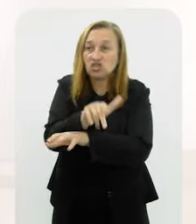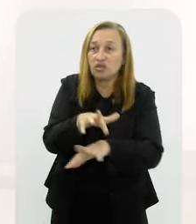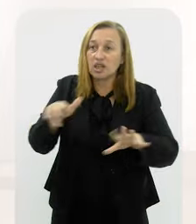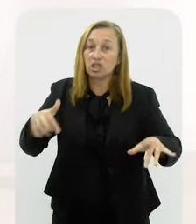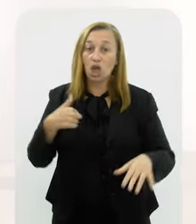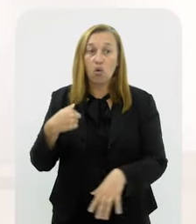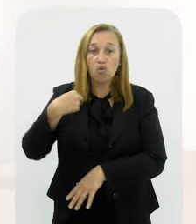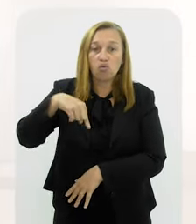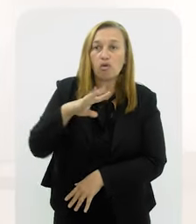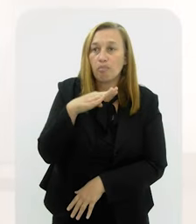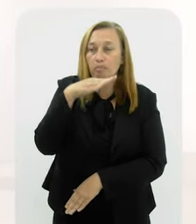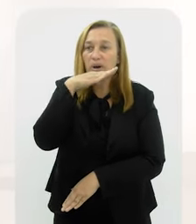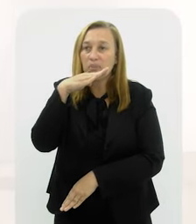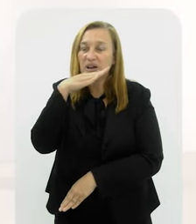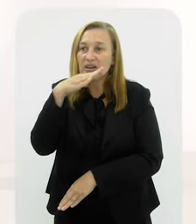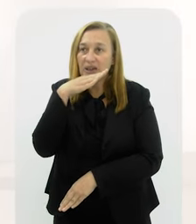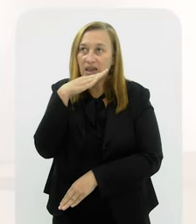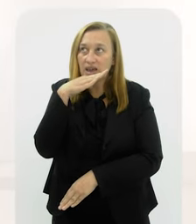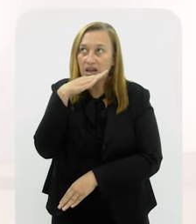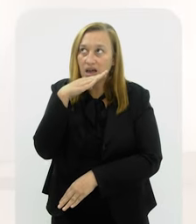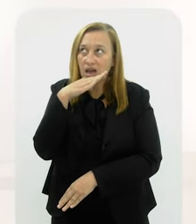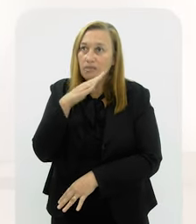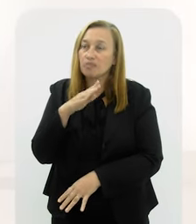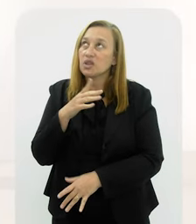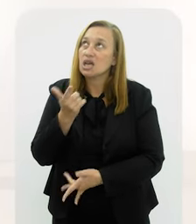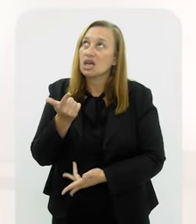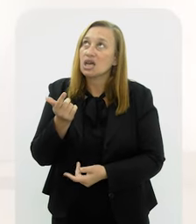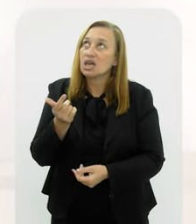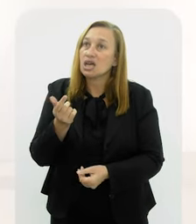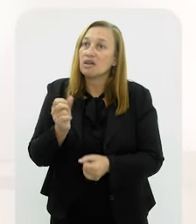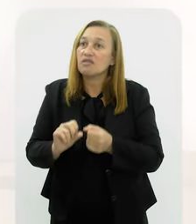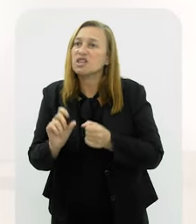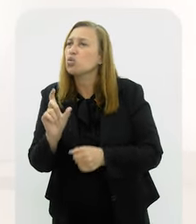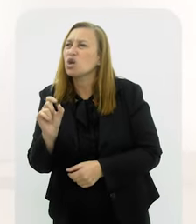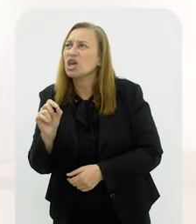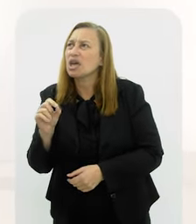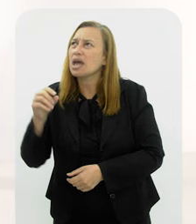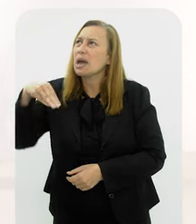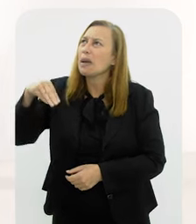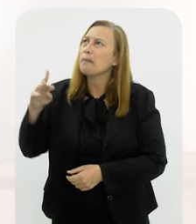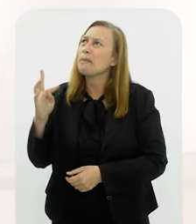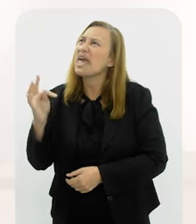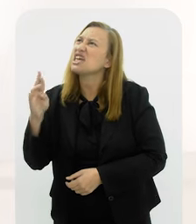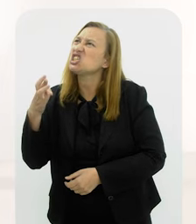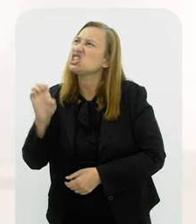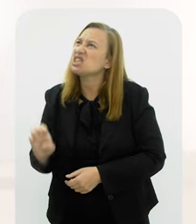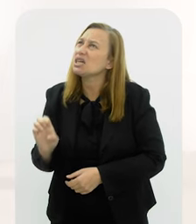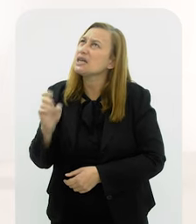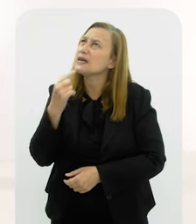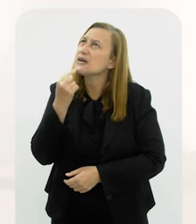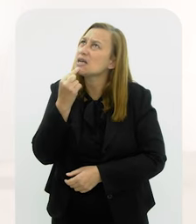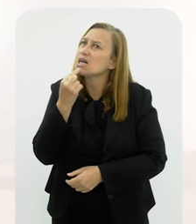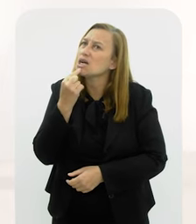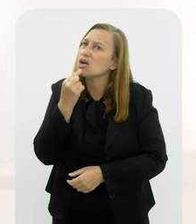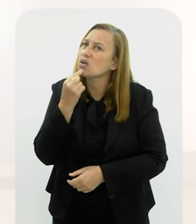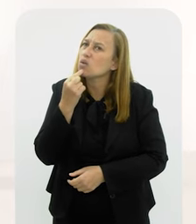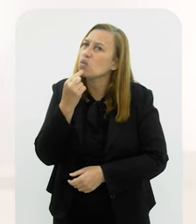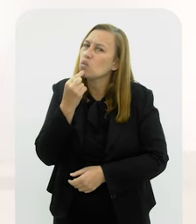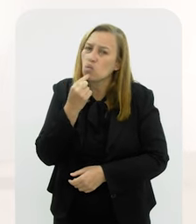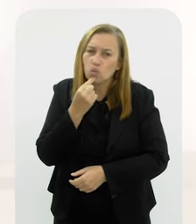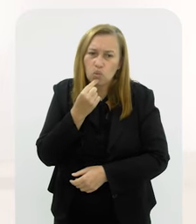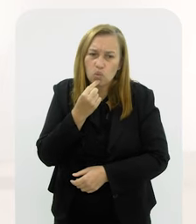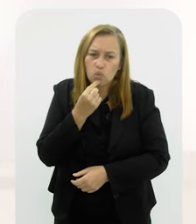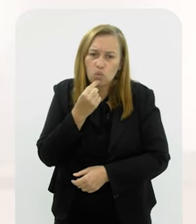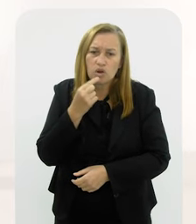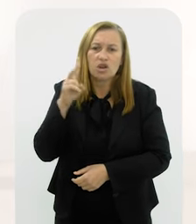Mangueira, a Mangueira fazia uma formação que era o, quem era o mestre? Era o Arte,